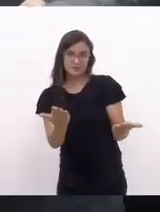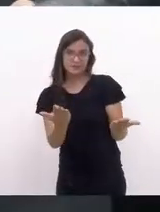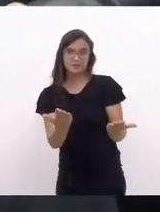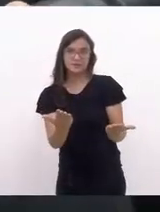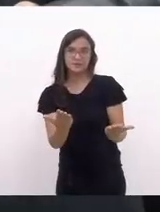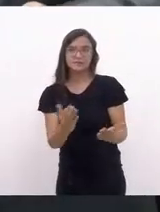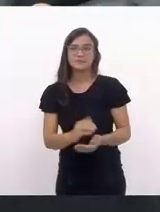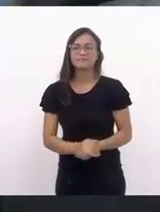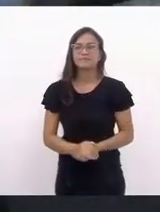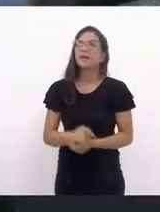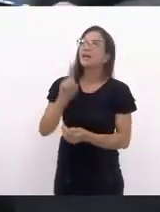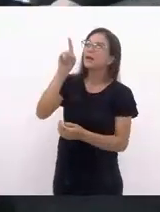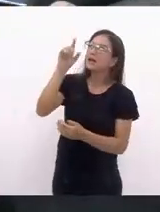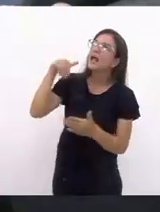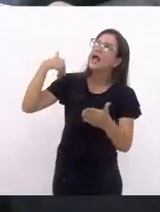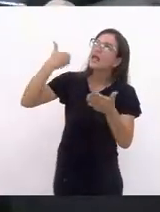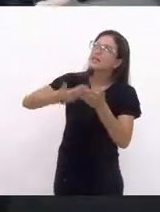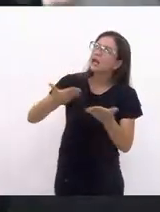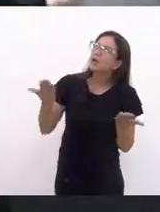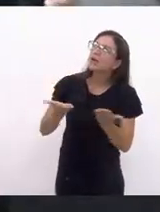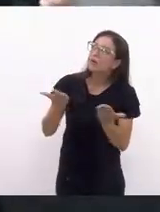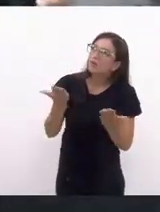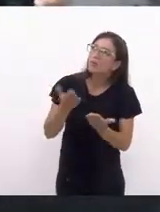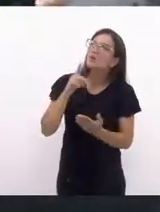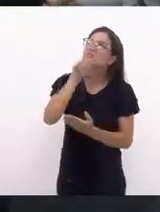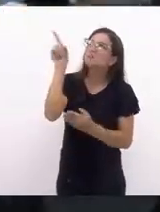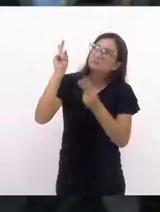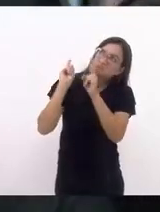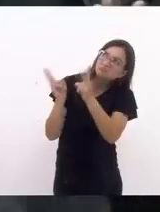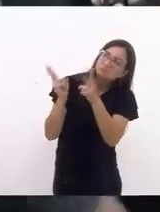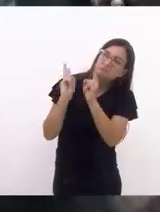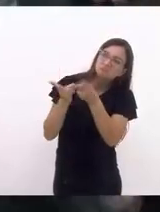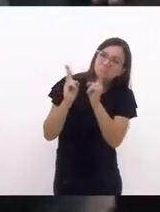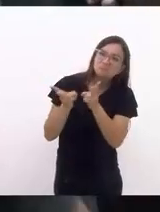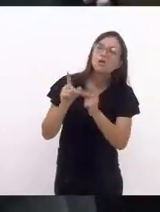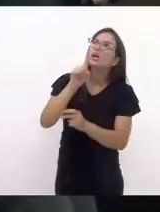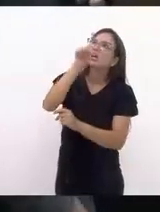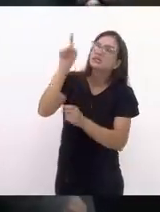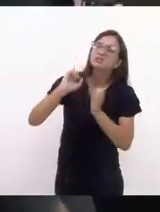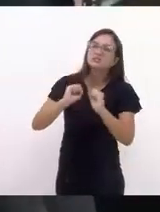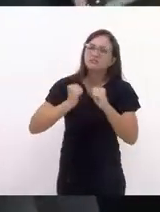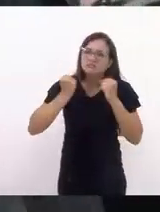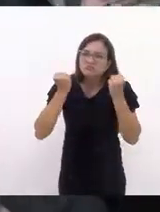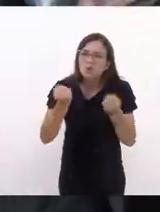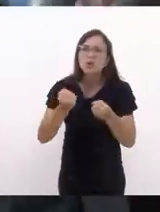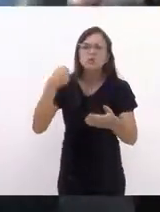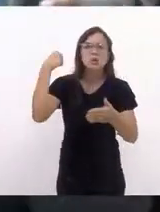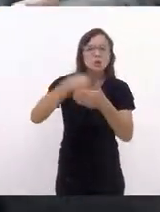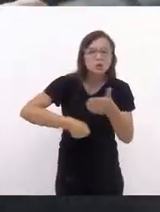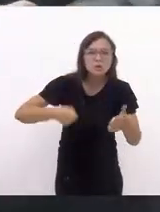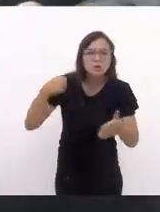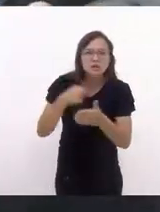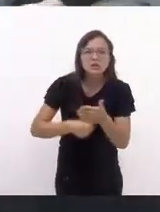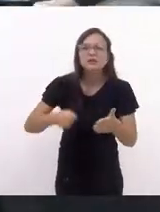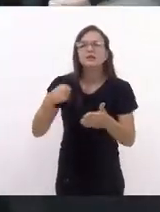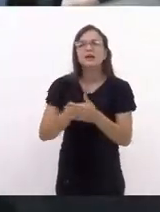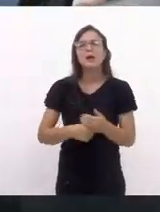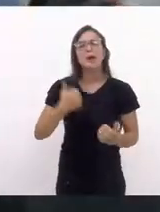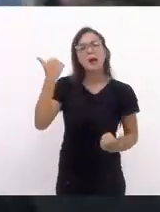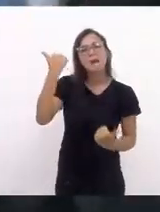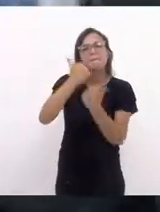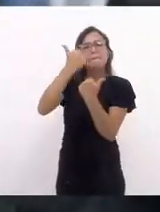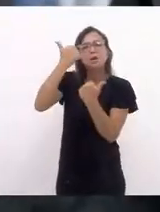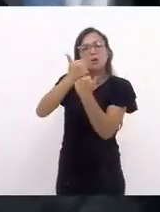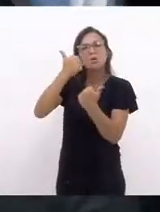na galeria esses guerreiros pessoas que já vem brigando a todo tempo dando aquele apoio